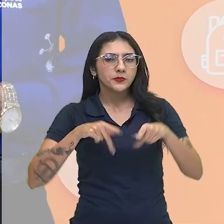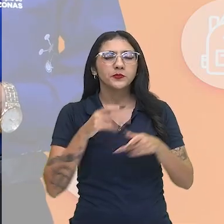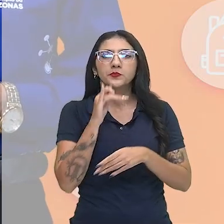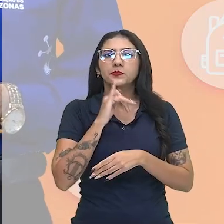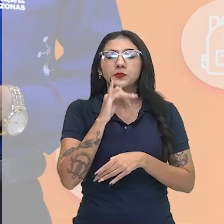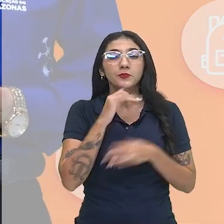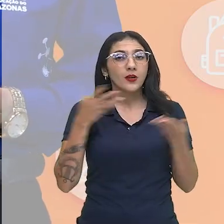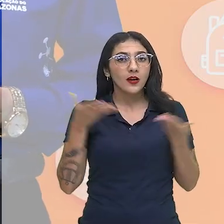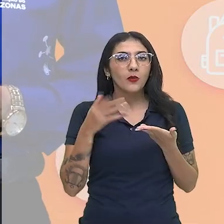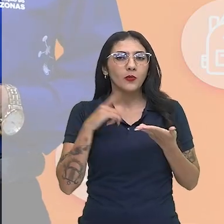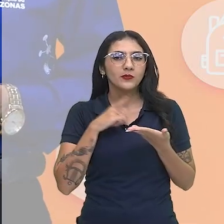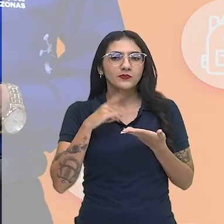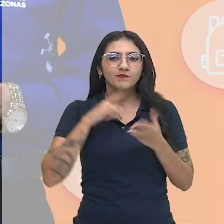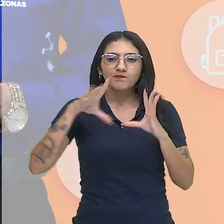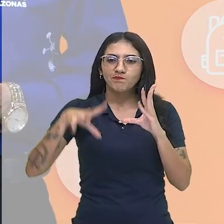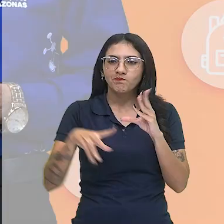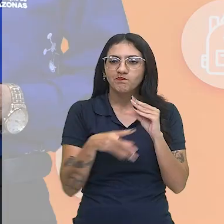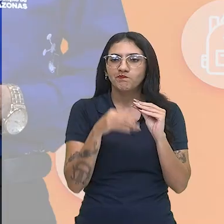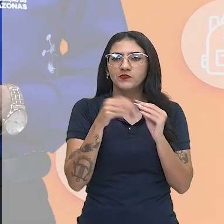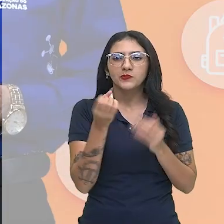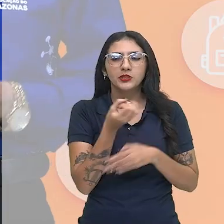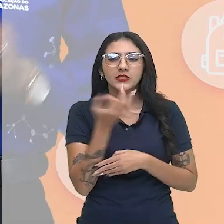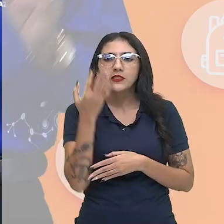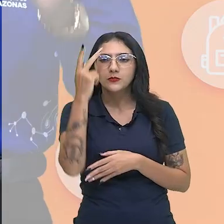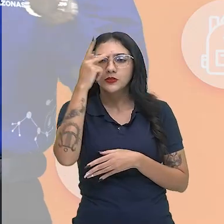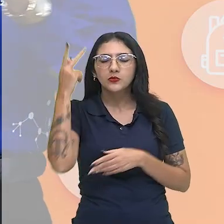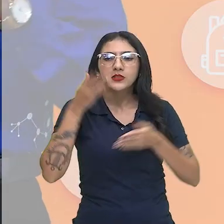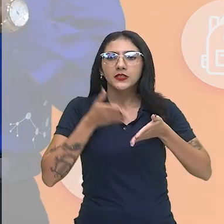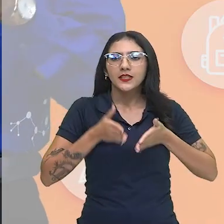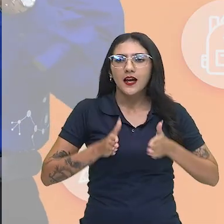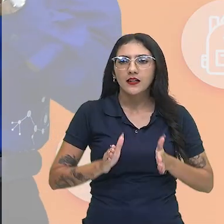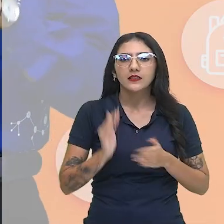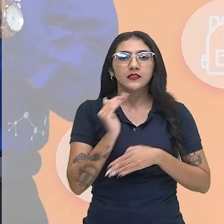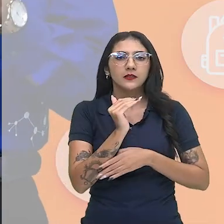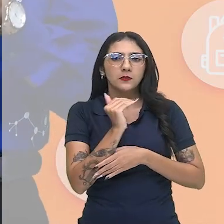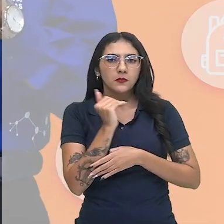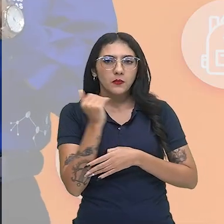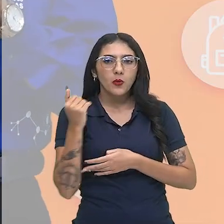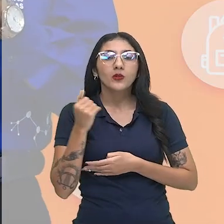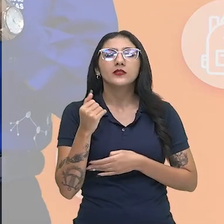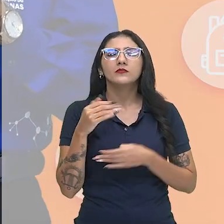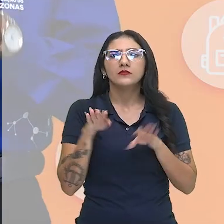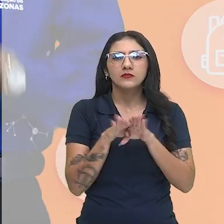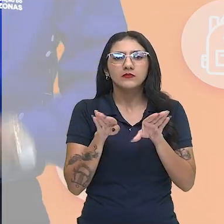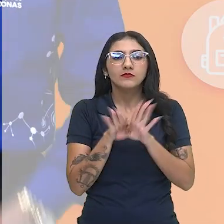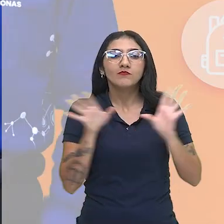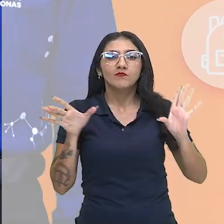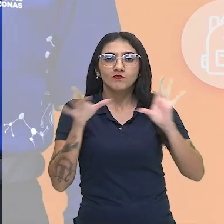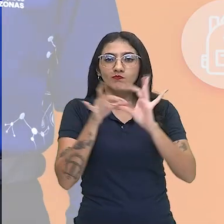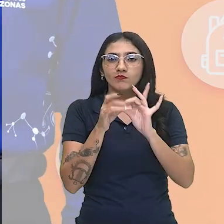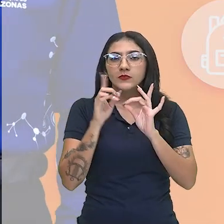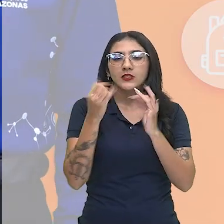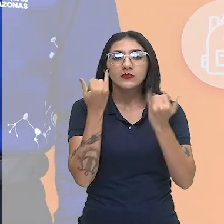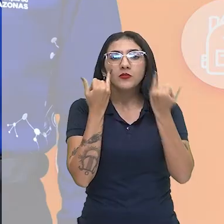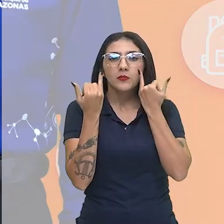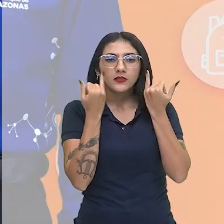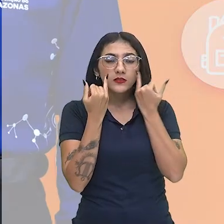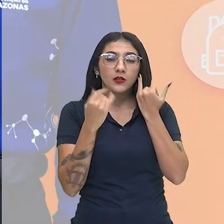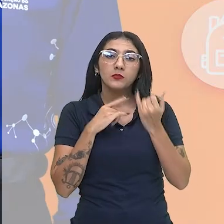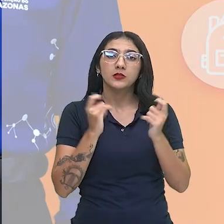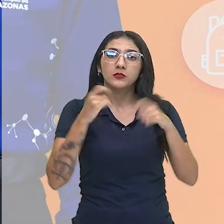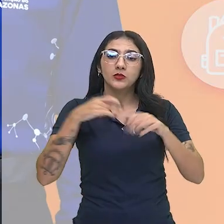de natalidade, taxa de mortalidade, e vamos associar esses dados sociais para formar